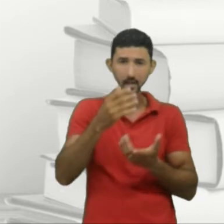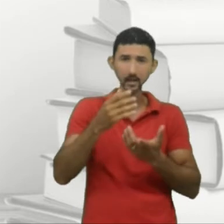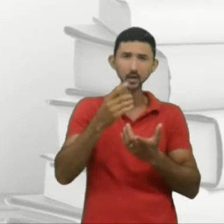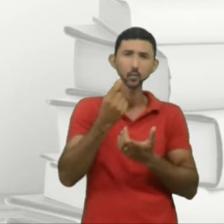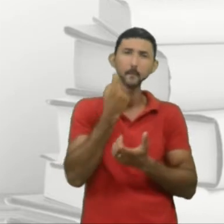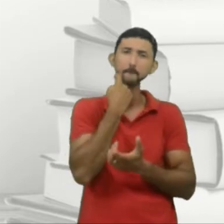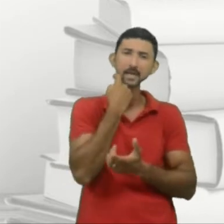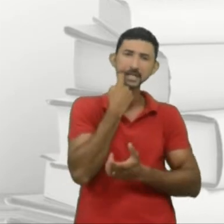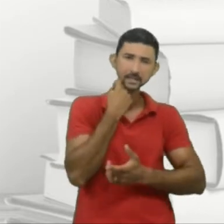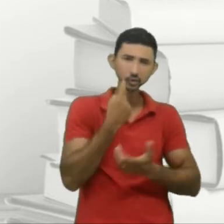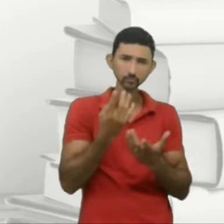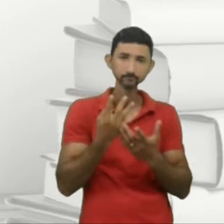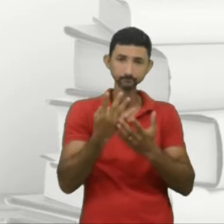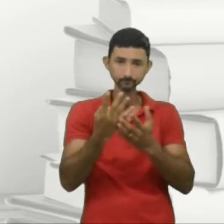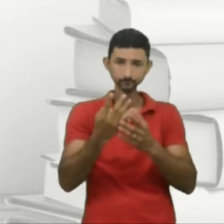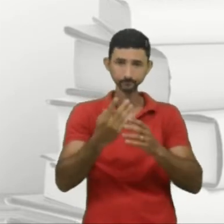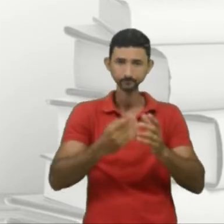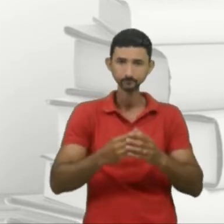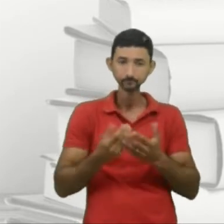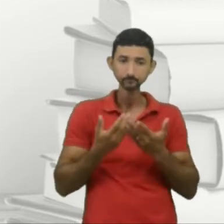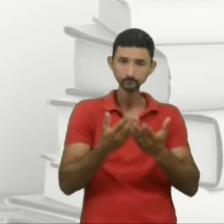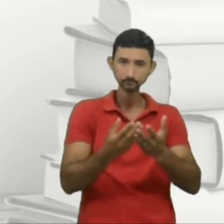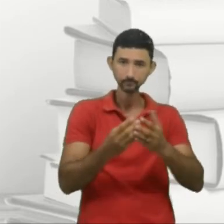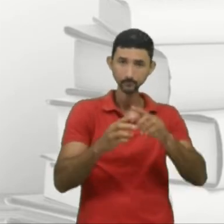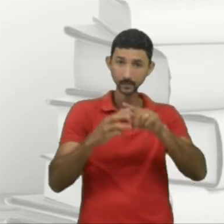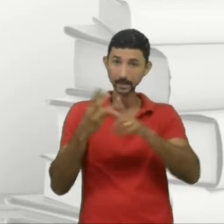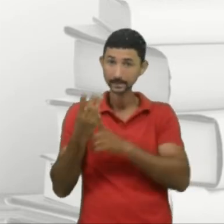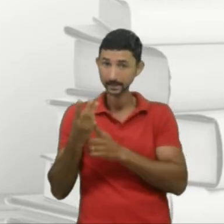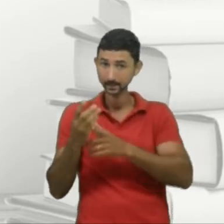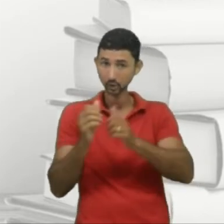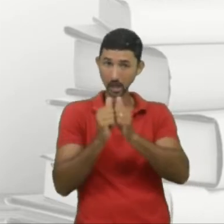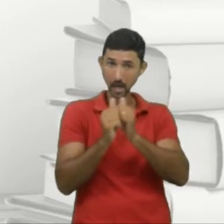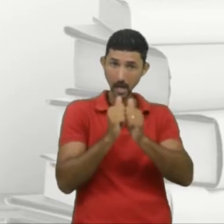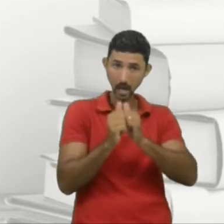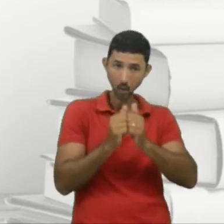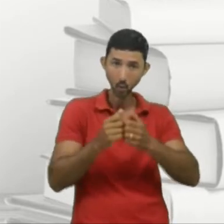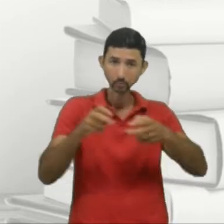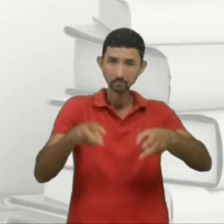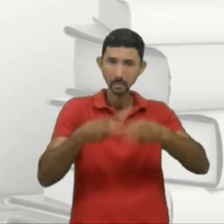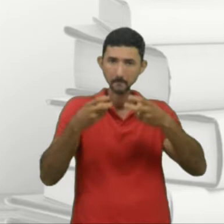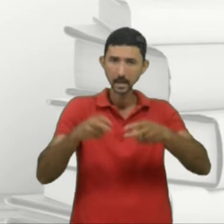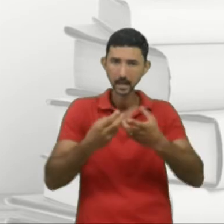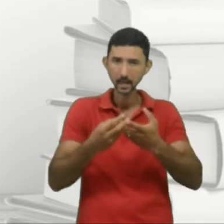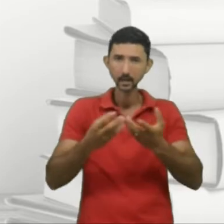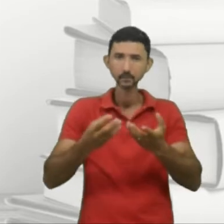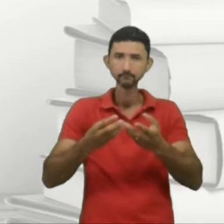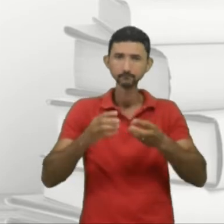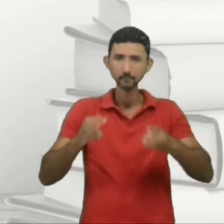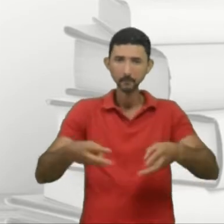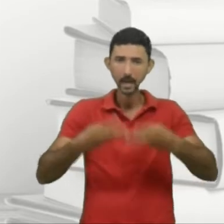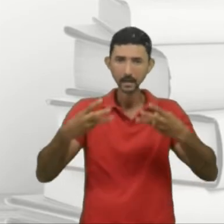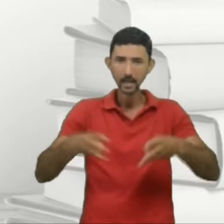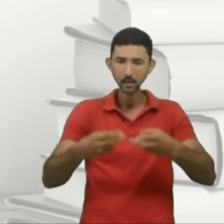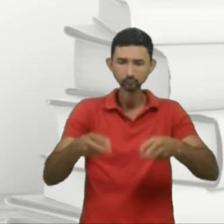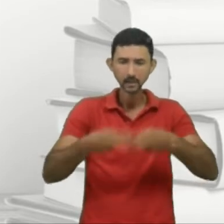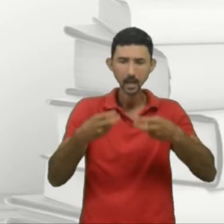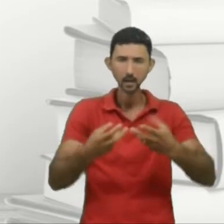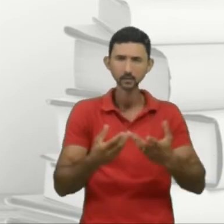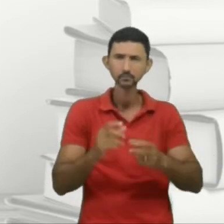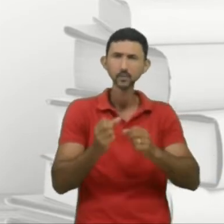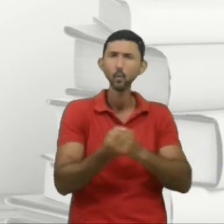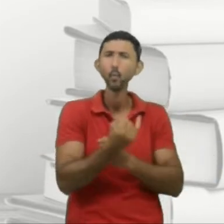ser servidos com 3 tipos de acompanhamentos: arroz branco, massa e salada. De quantas